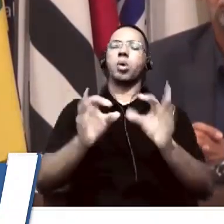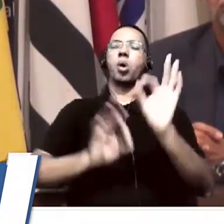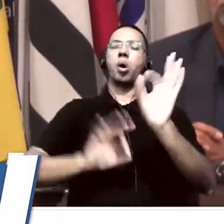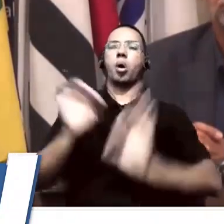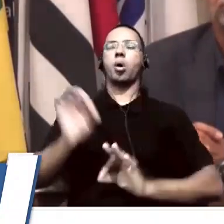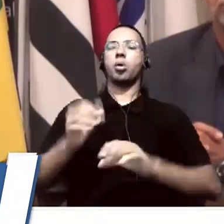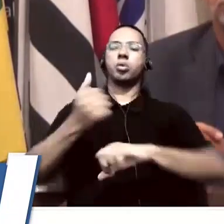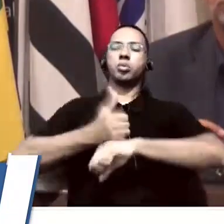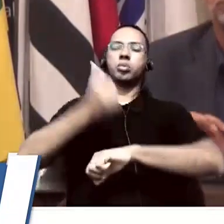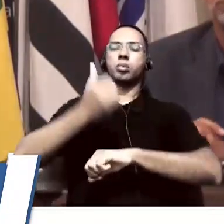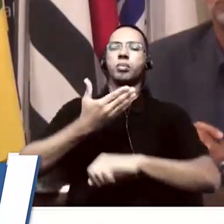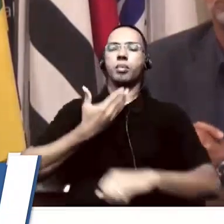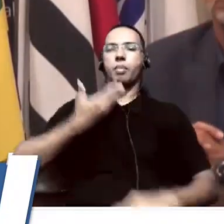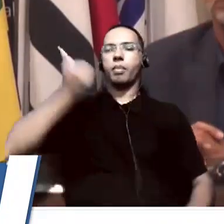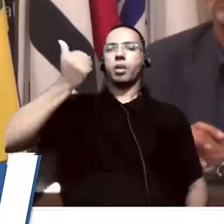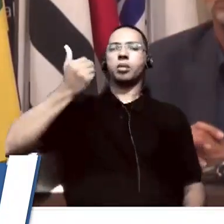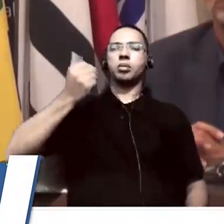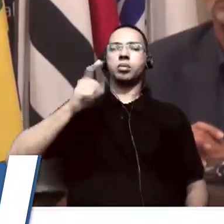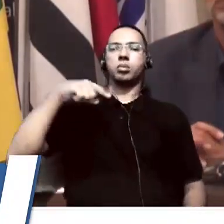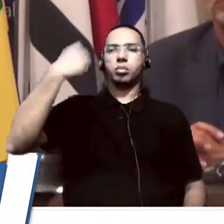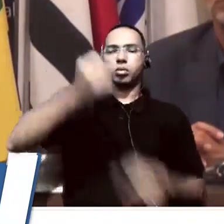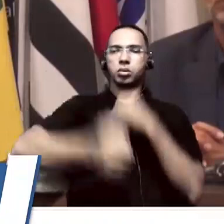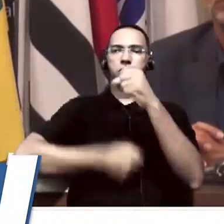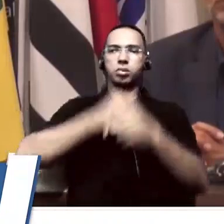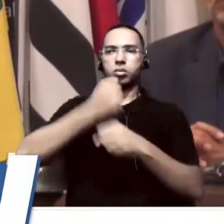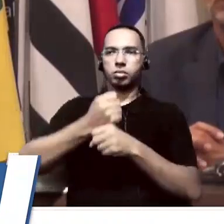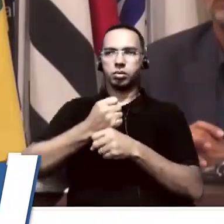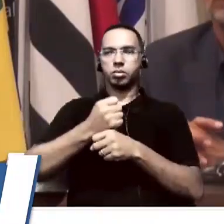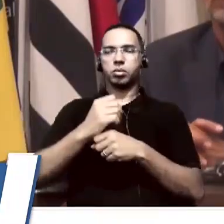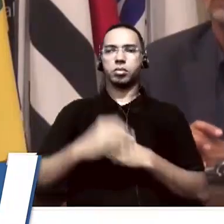cada vez mais para os próximos anos.